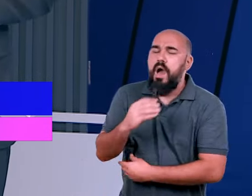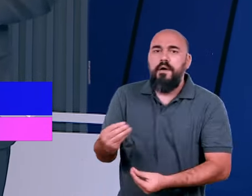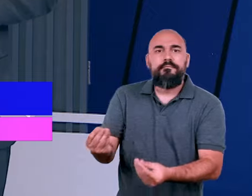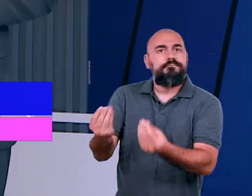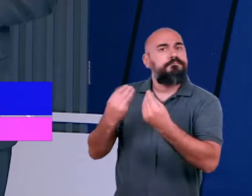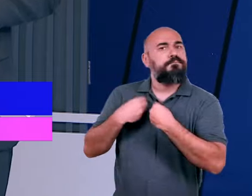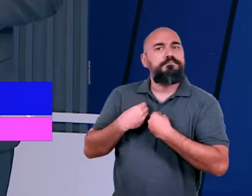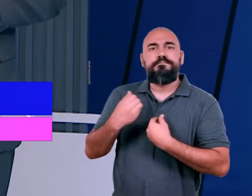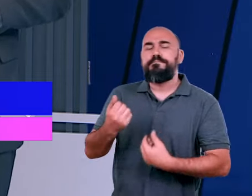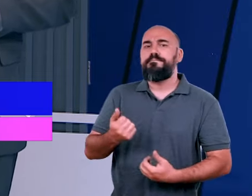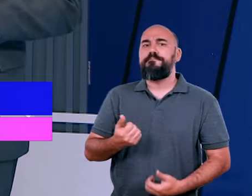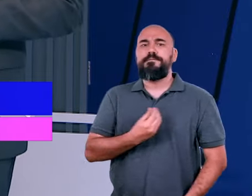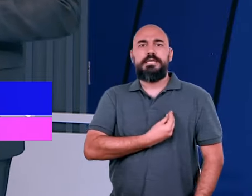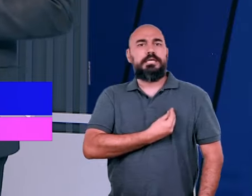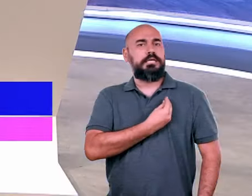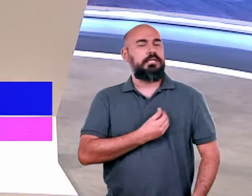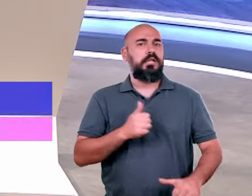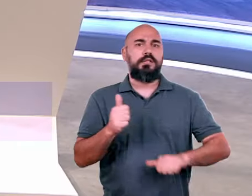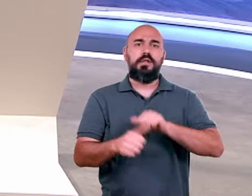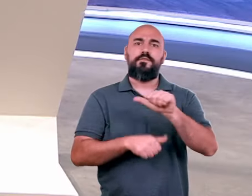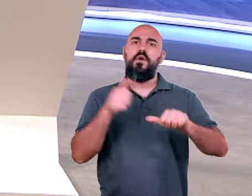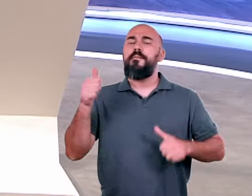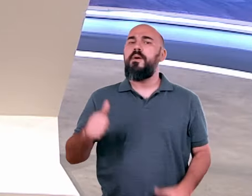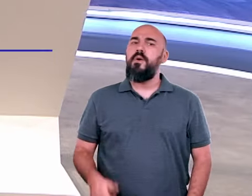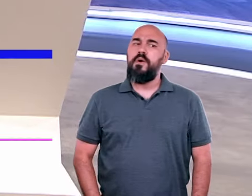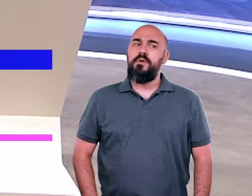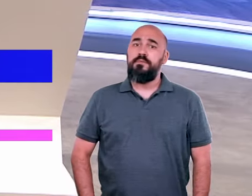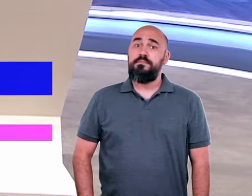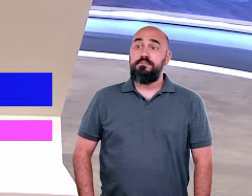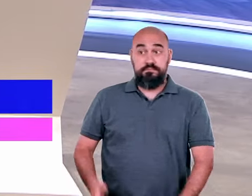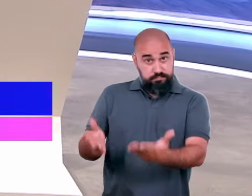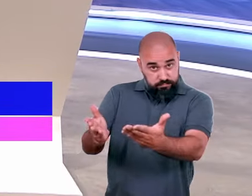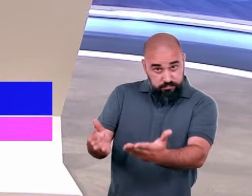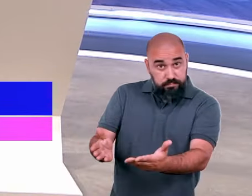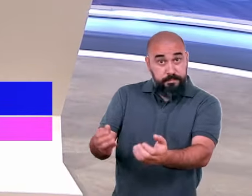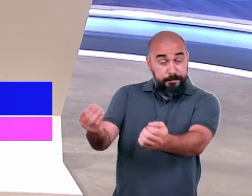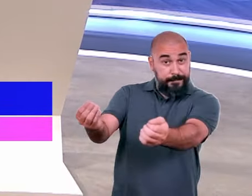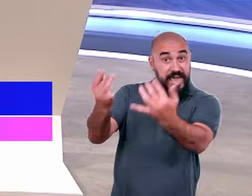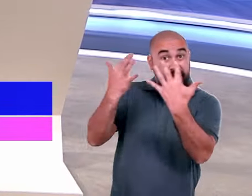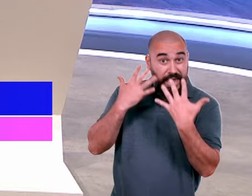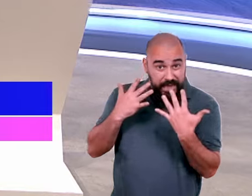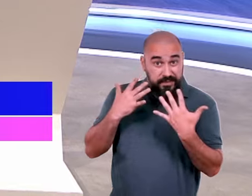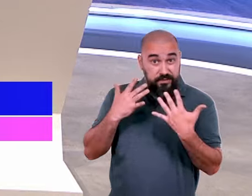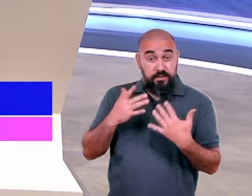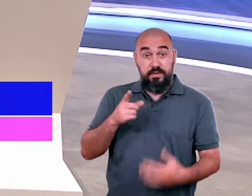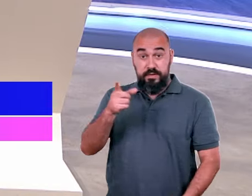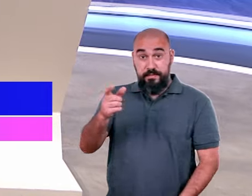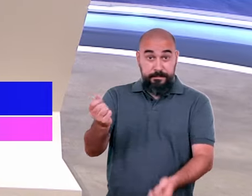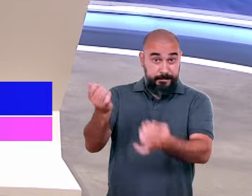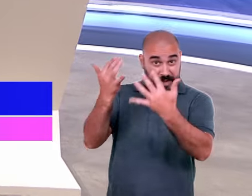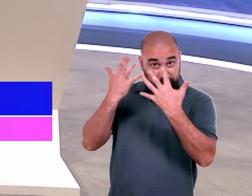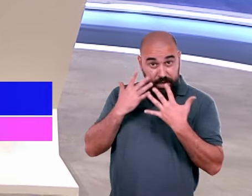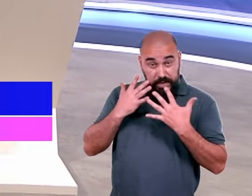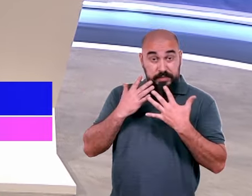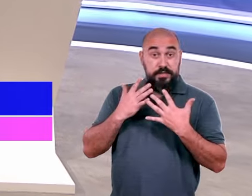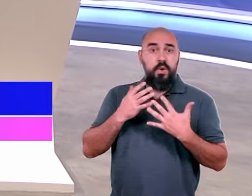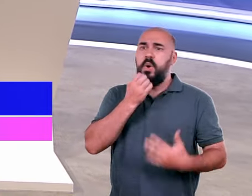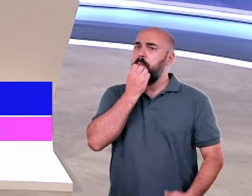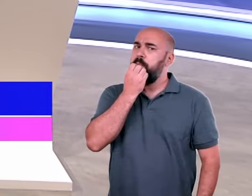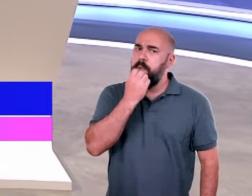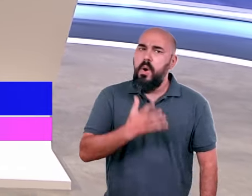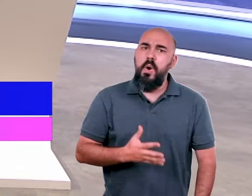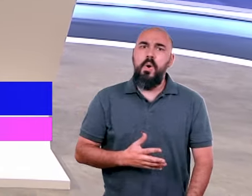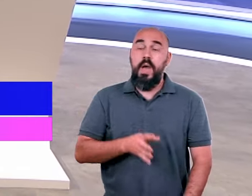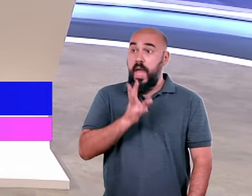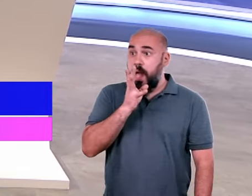completamente transformada. Ela recebeu uma bênção e a bênção que Deus deu para ela foi